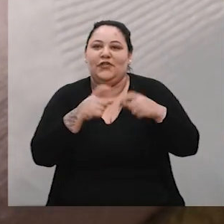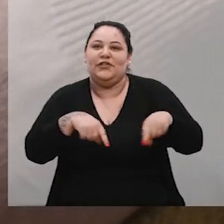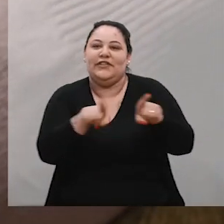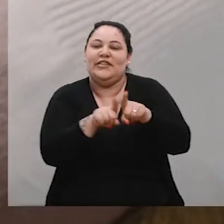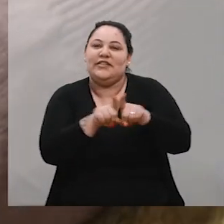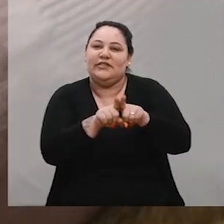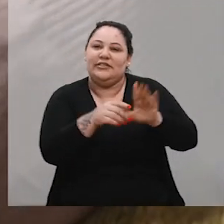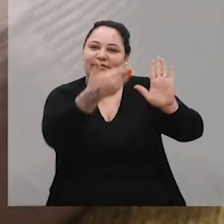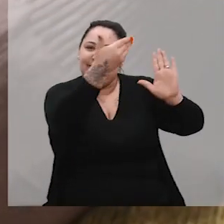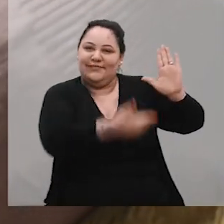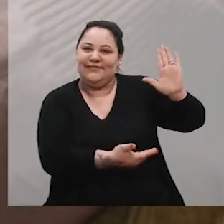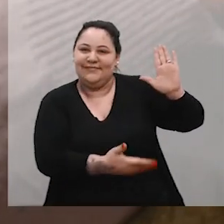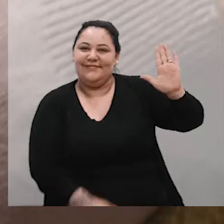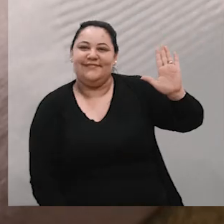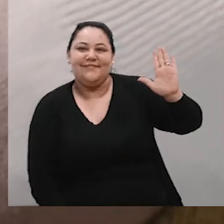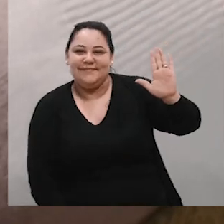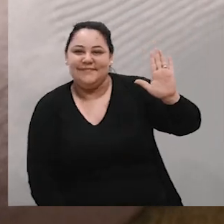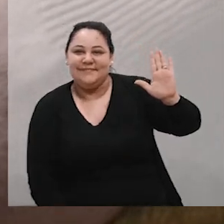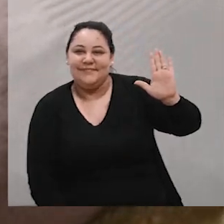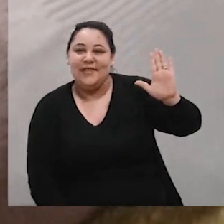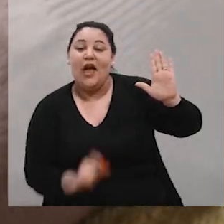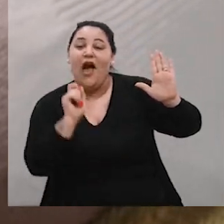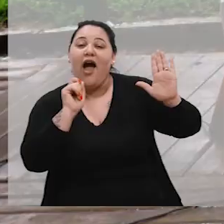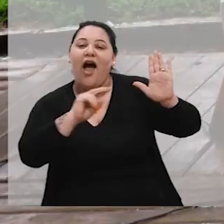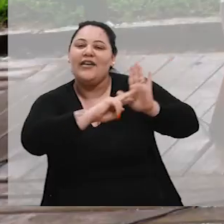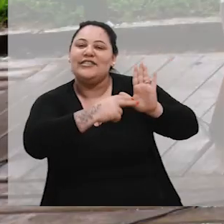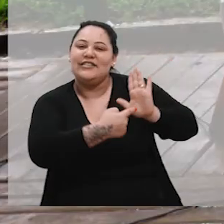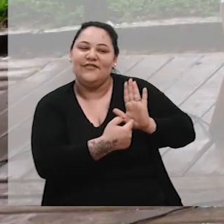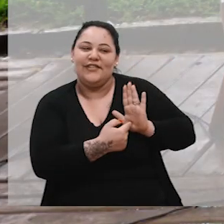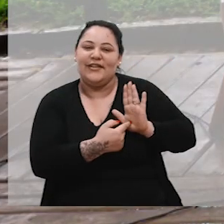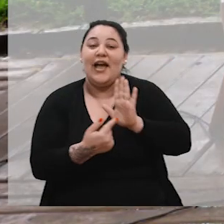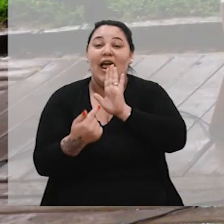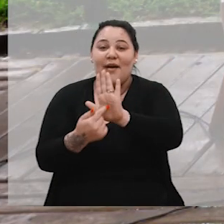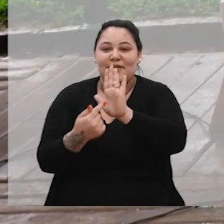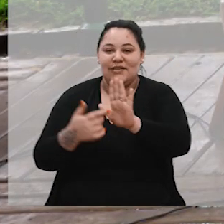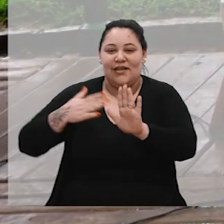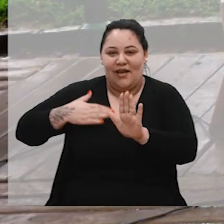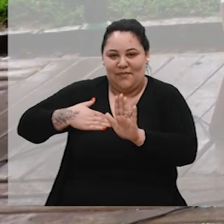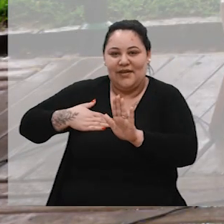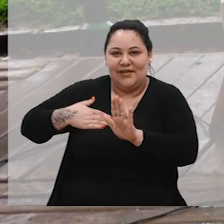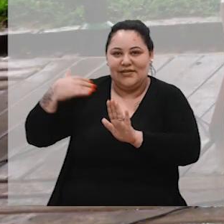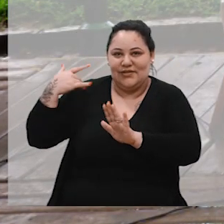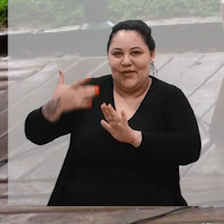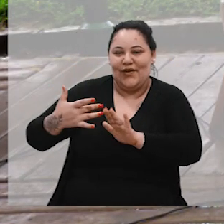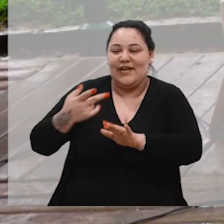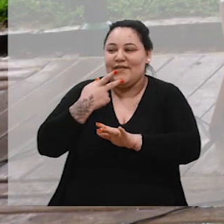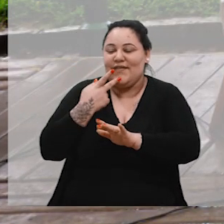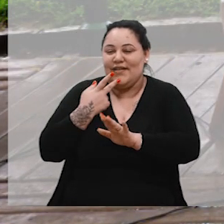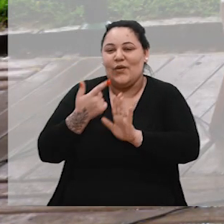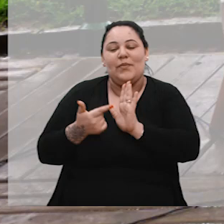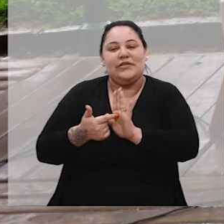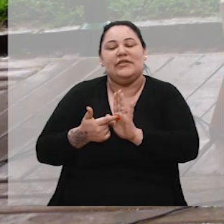tradicional, né? O que seria esse Pronta para Sair? Eu começo, quando eu apresento a minha biografia, eu digo que